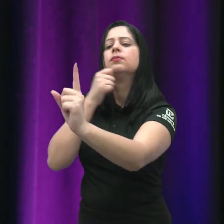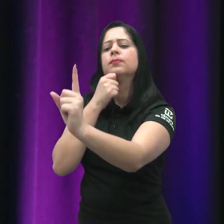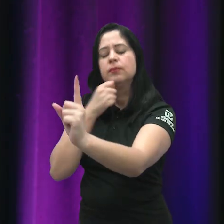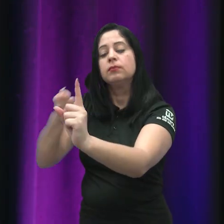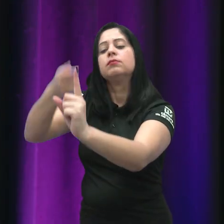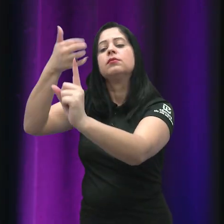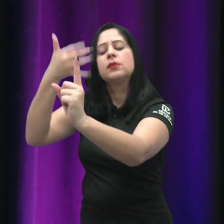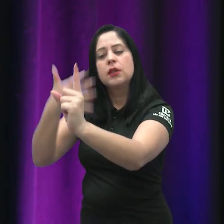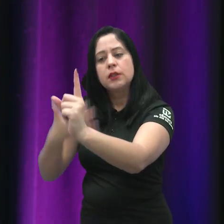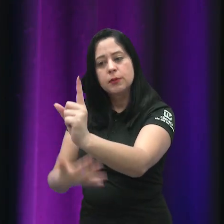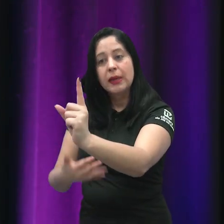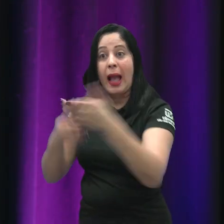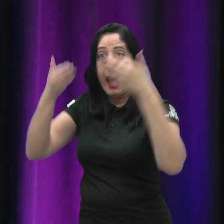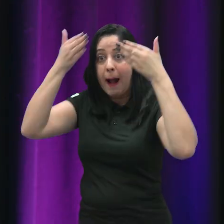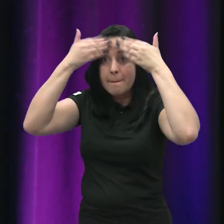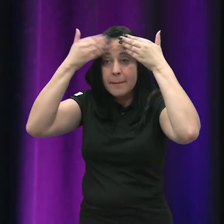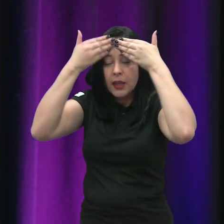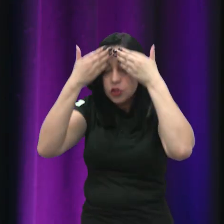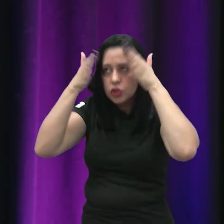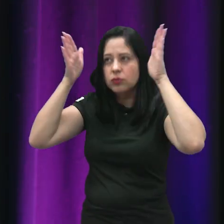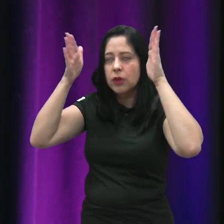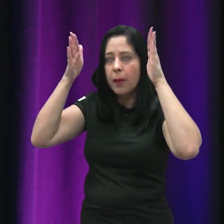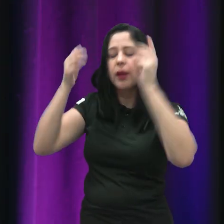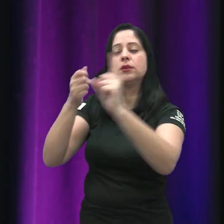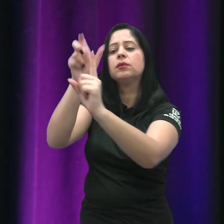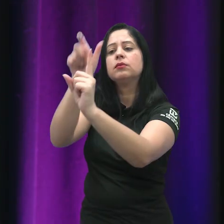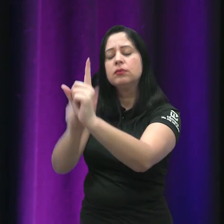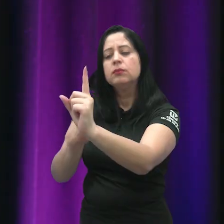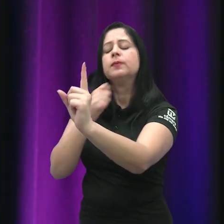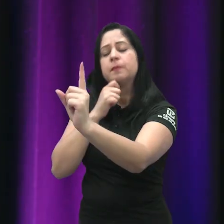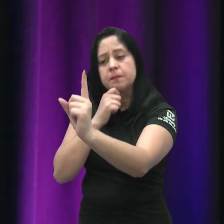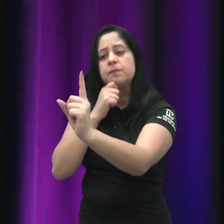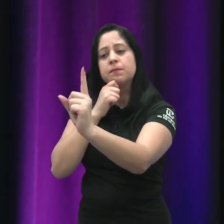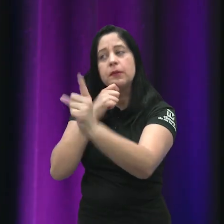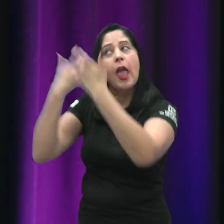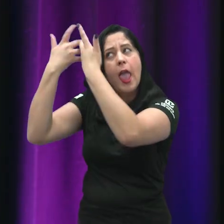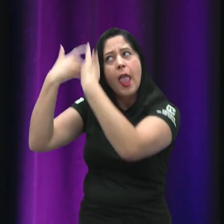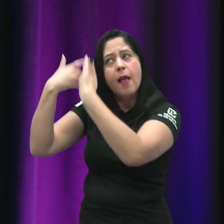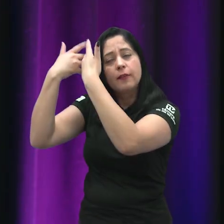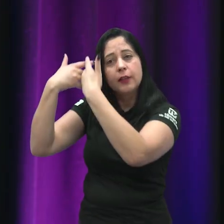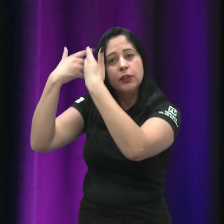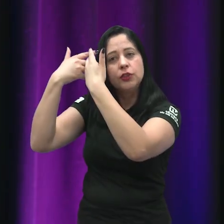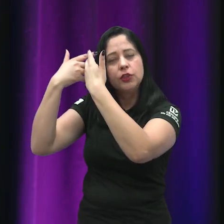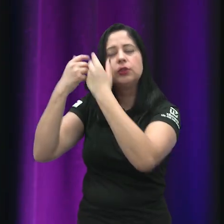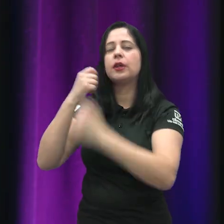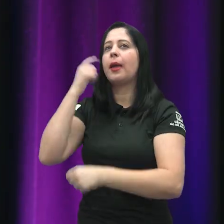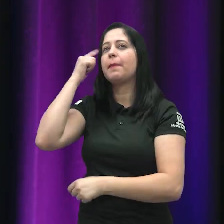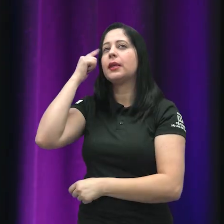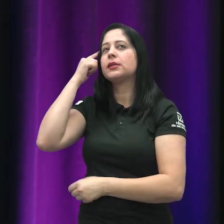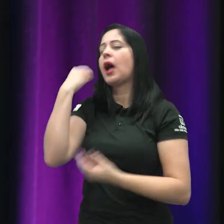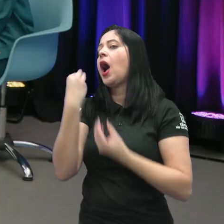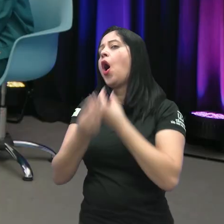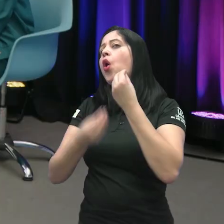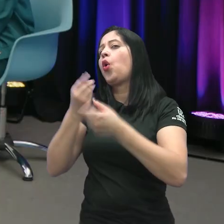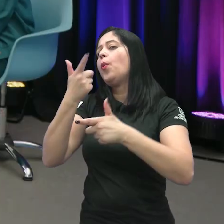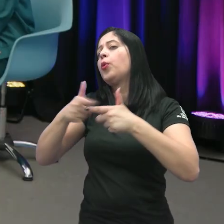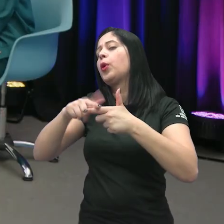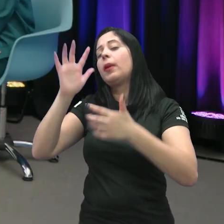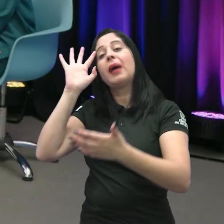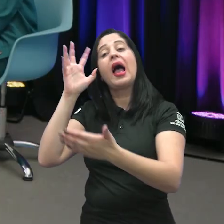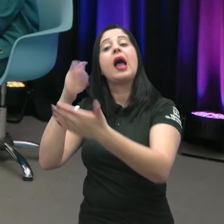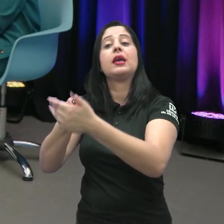daquela situação que for criada, como eu consigo melhor resolver essa situação que seja bom para todos os lados,